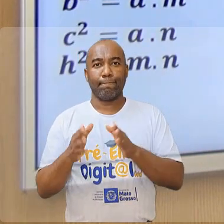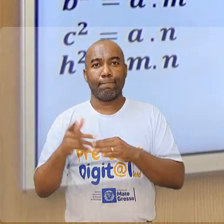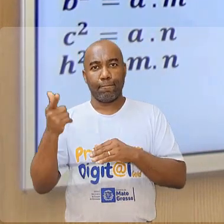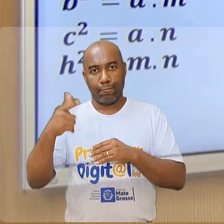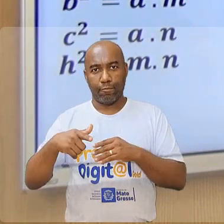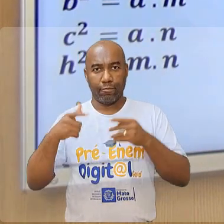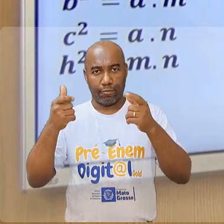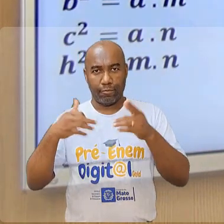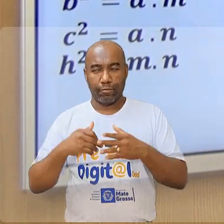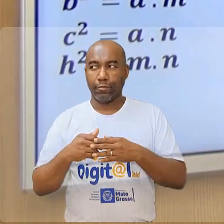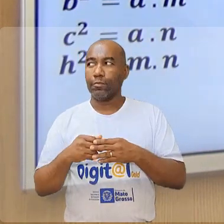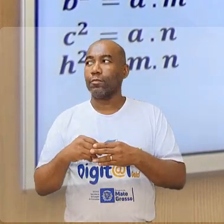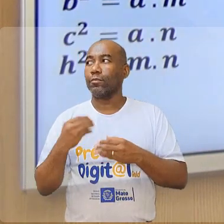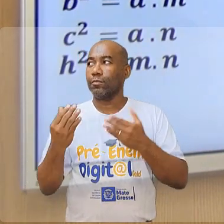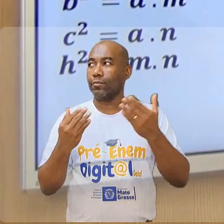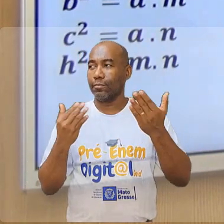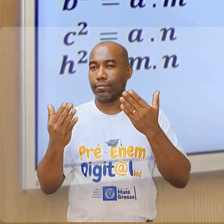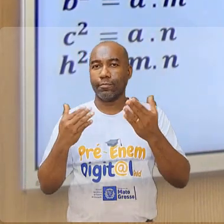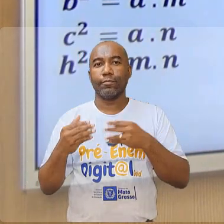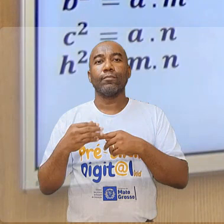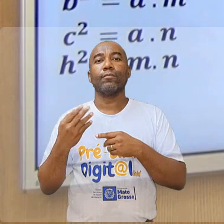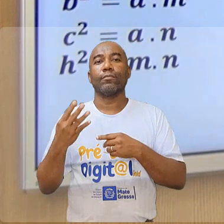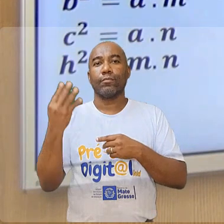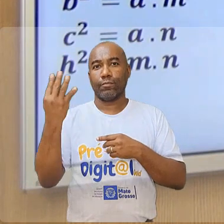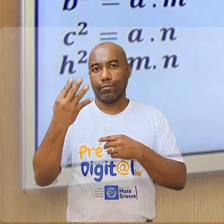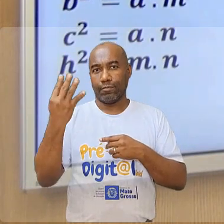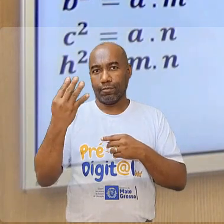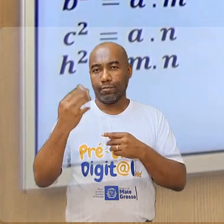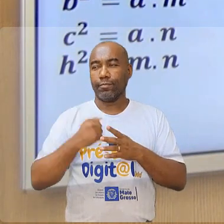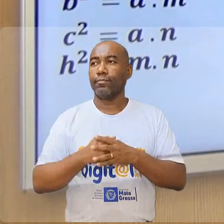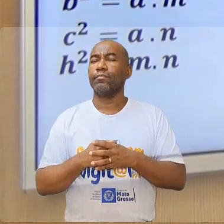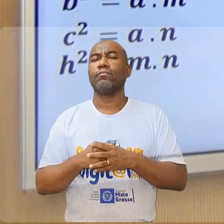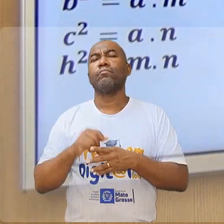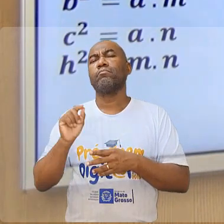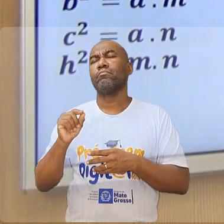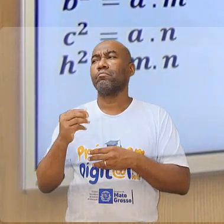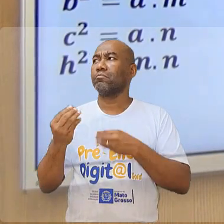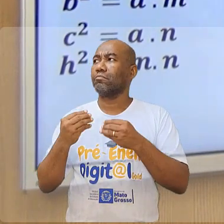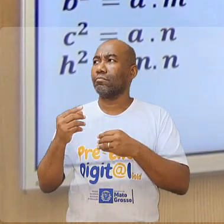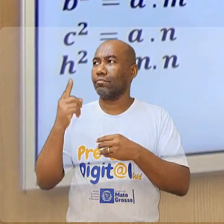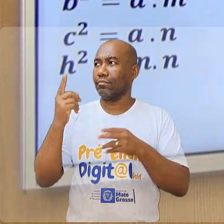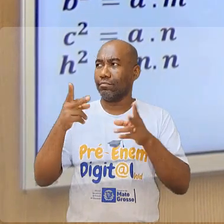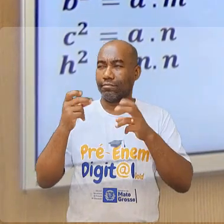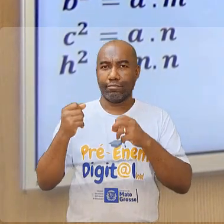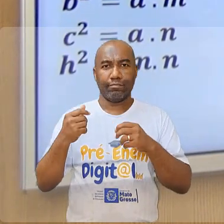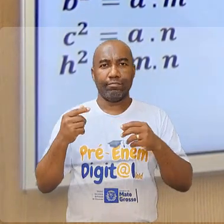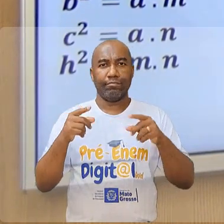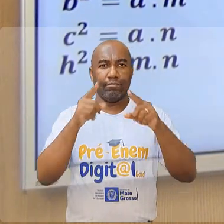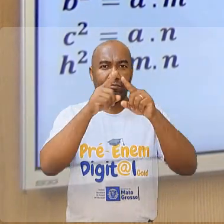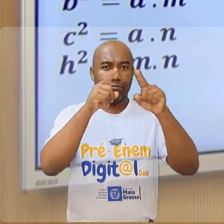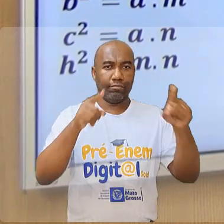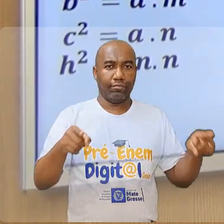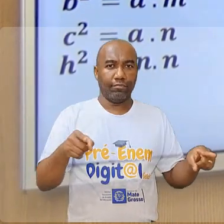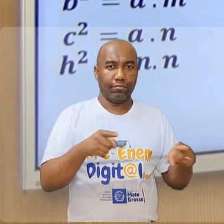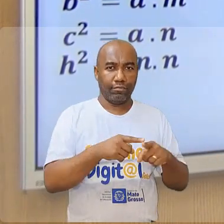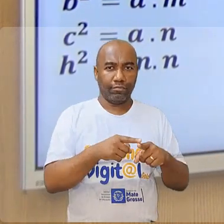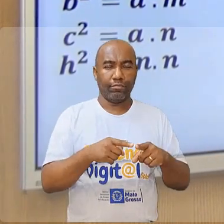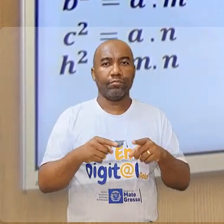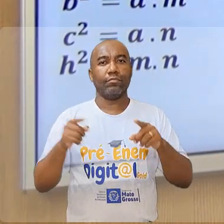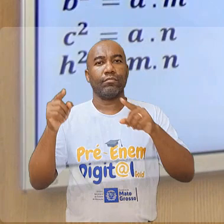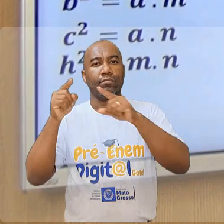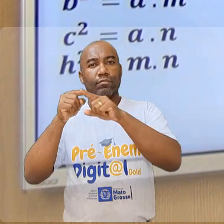vou voltar a comparar a relação um beleza quem que a relação triângulo grande e triângulo